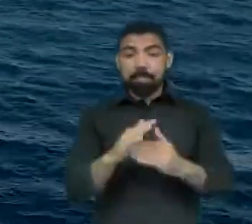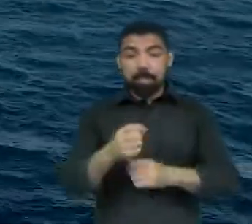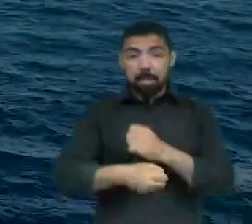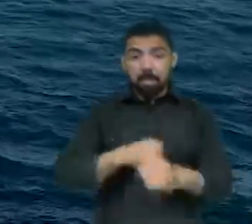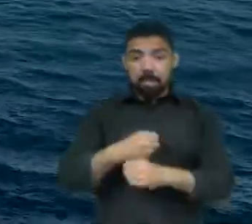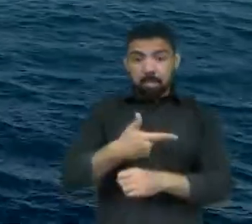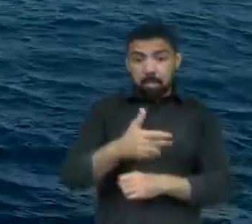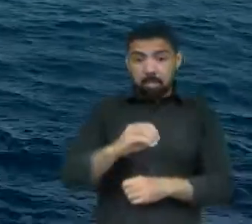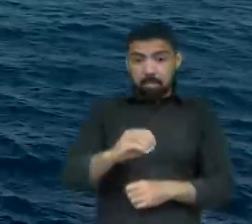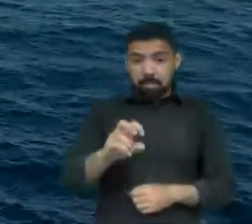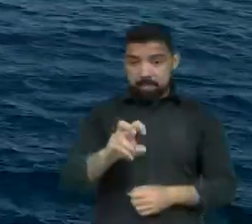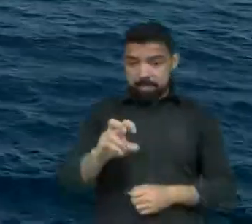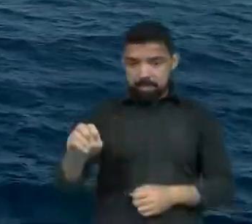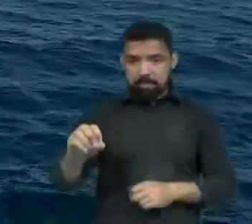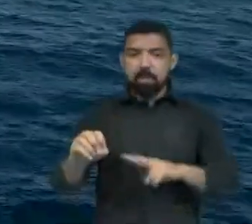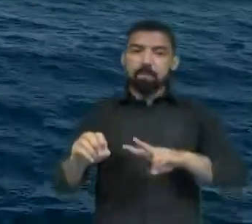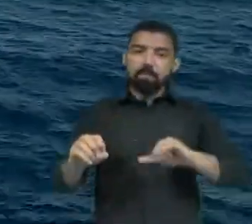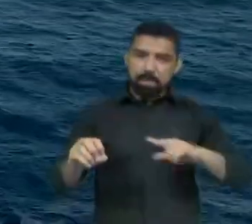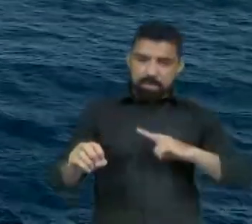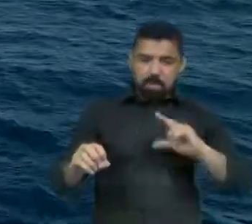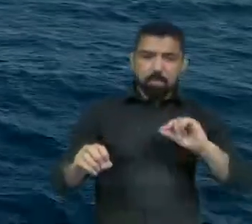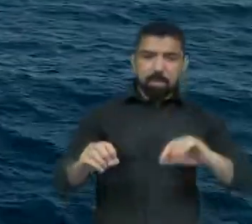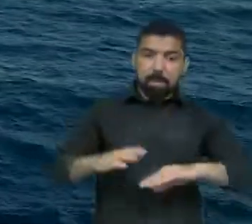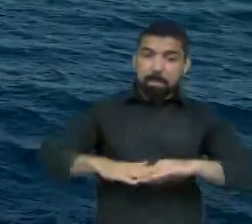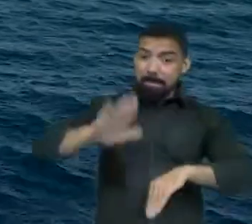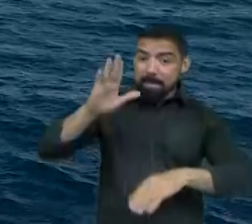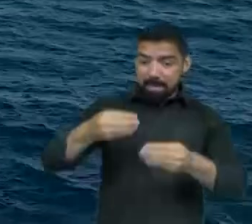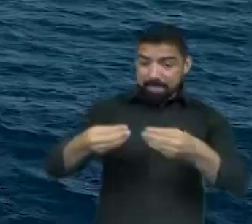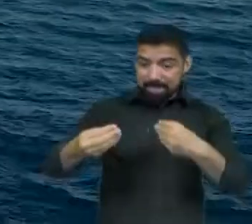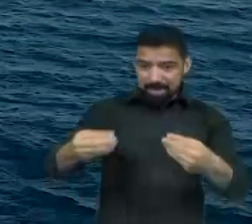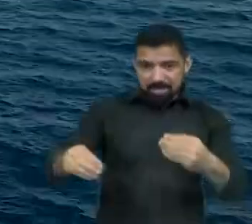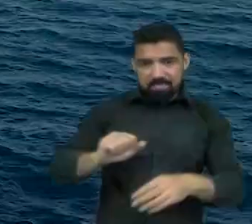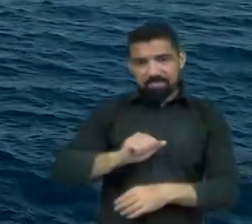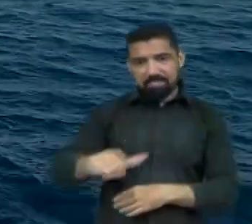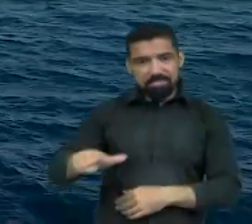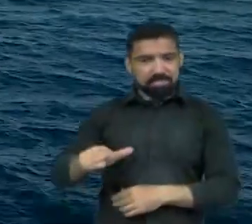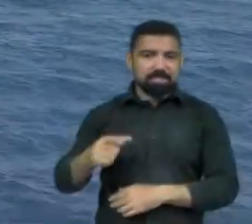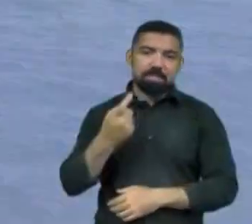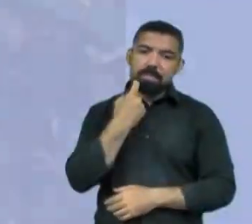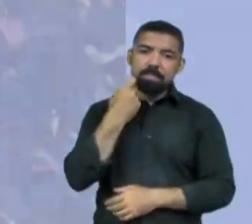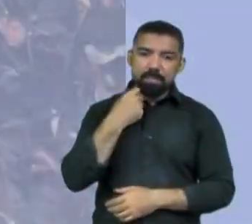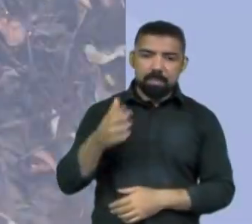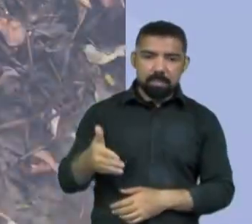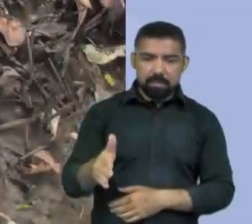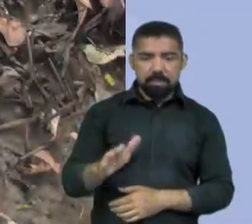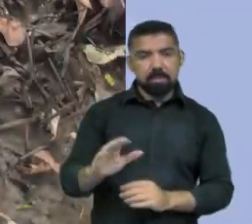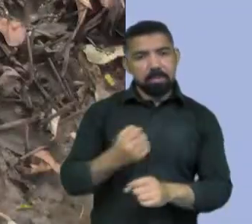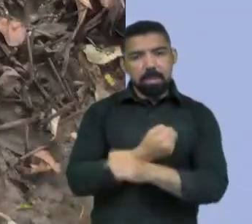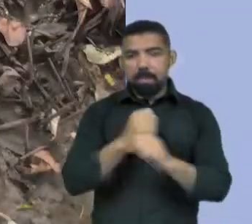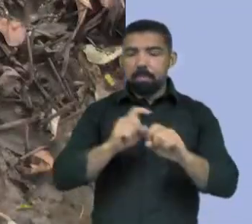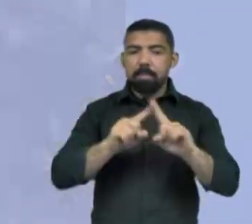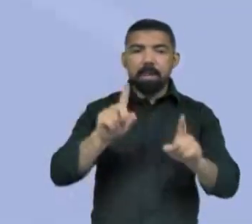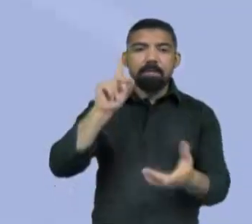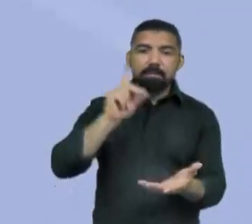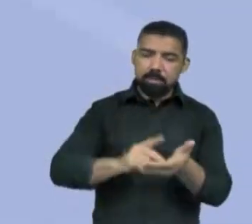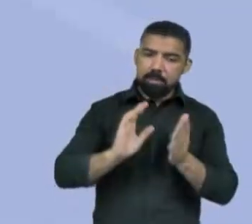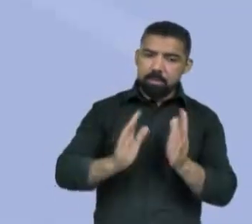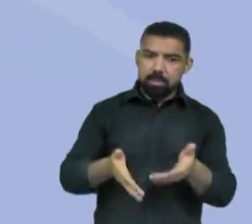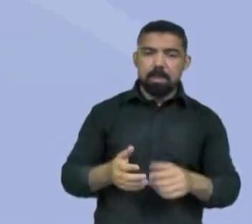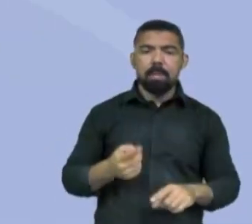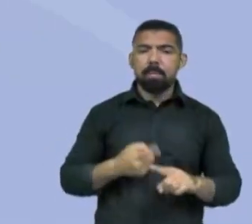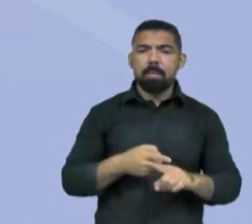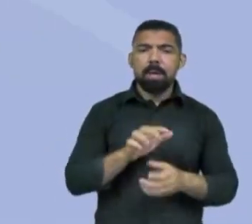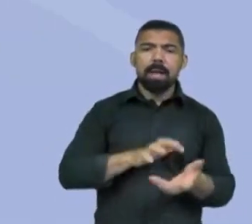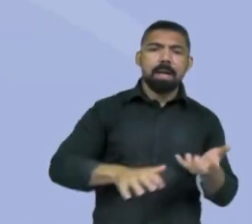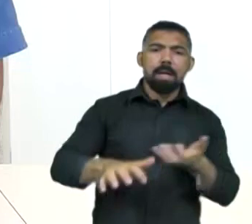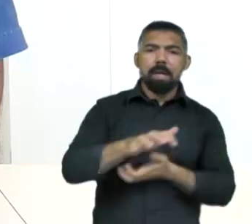do que peixes. Essa estimativa pode parecer absurda, mas é uma projeção real e que já é reflexo da crise da poluição plástica